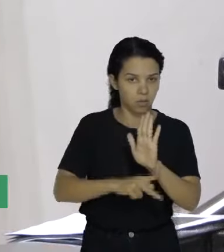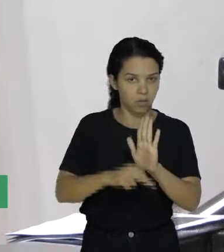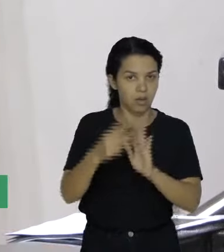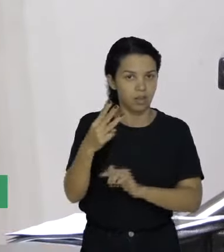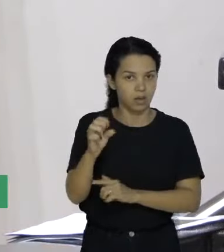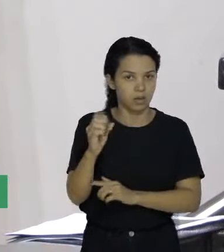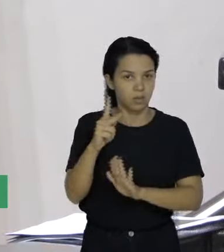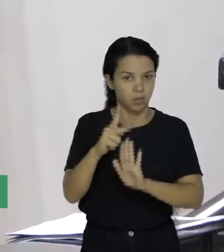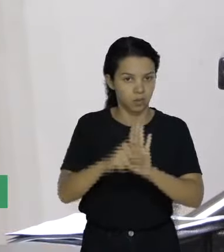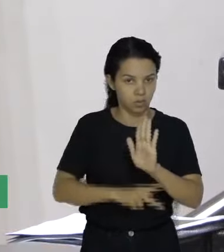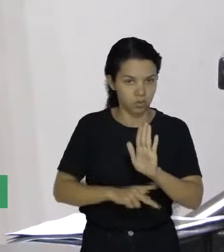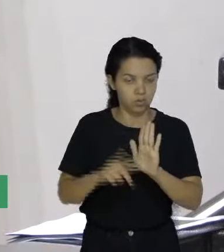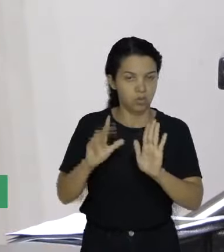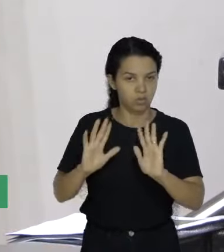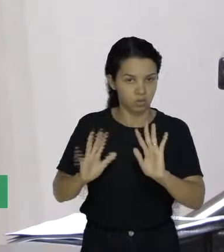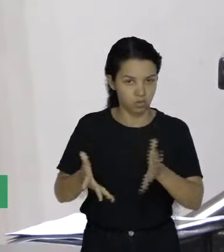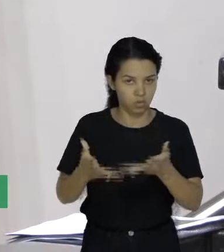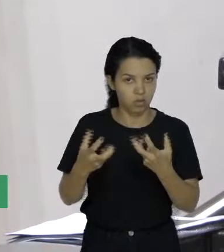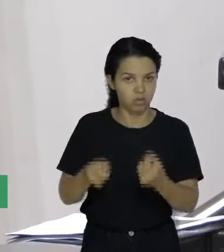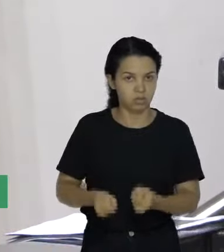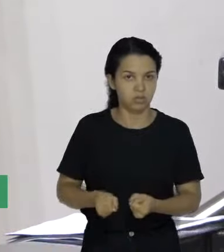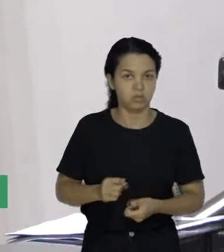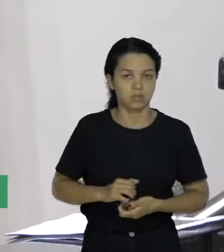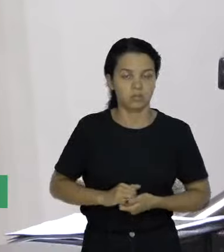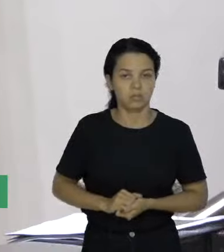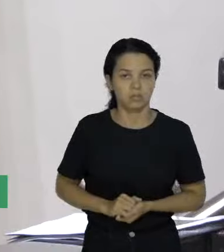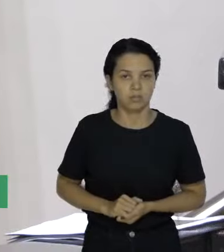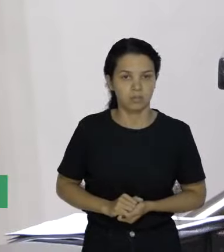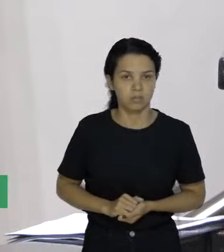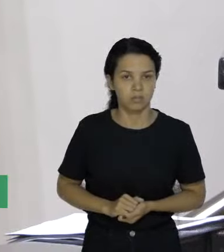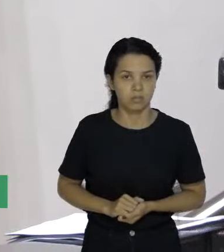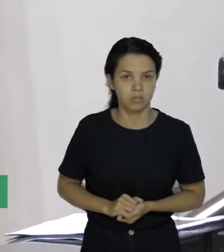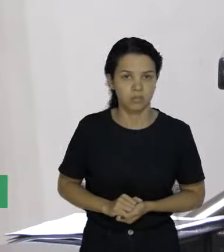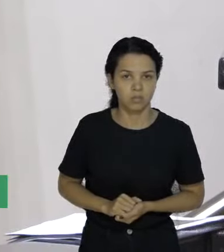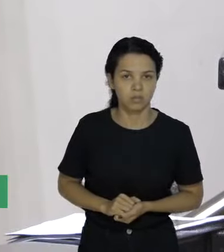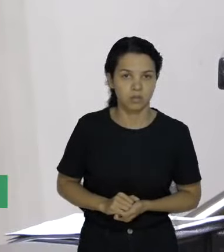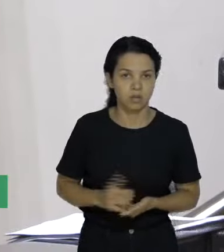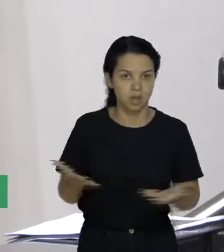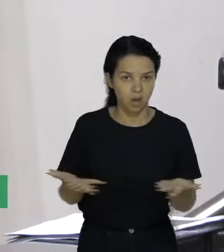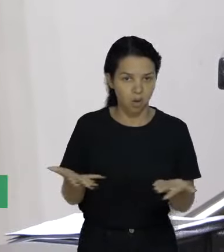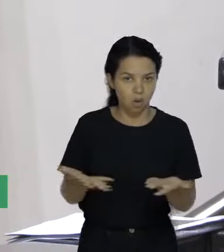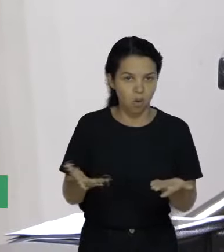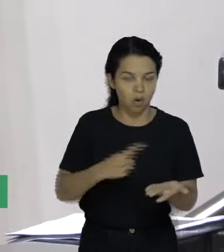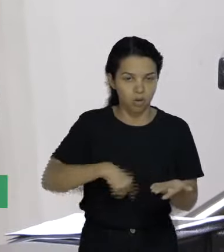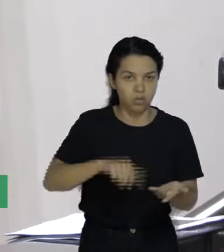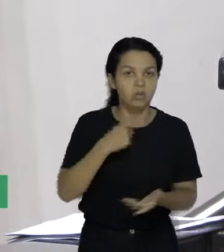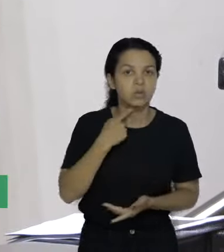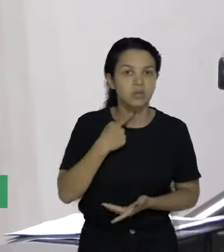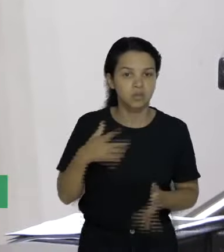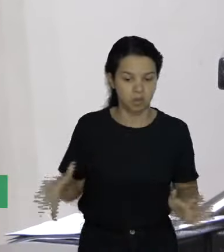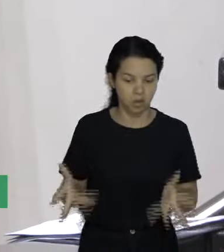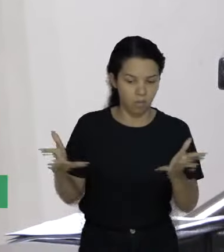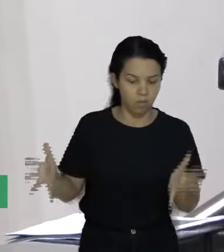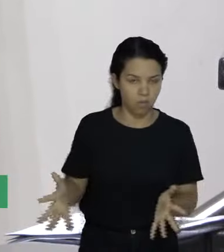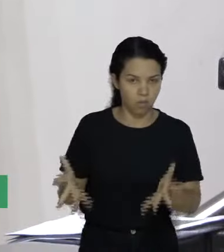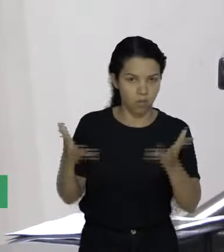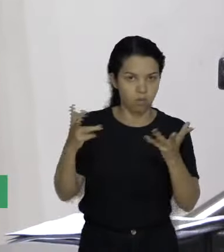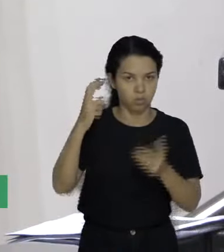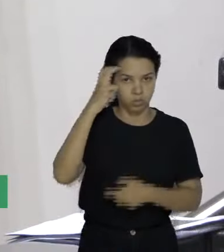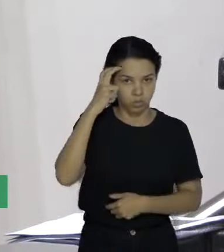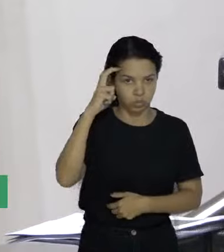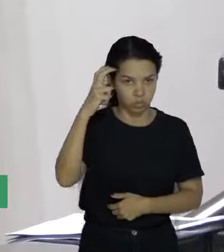projetos foram homologados e como uma forma de incentivar a cultura de resultado dentro da